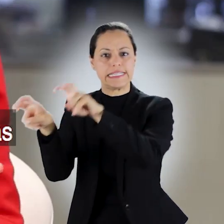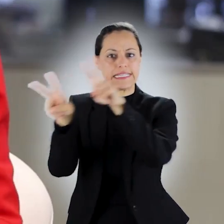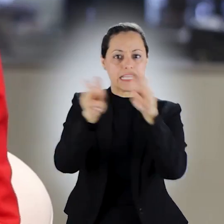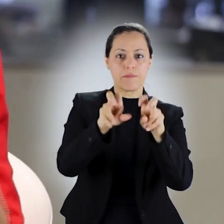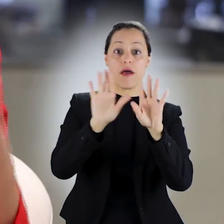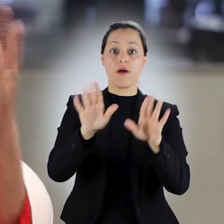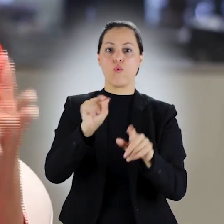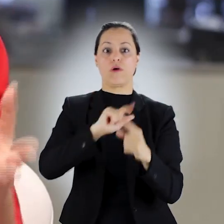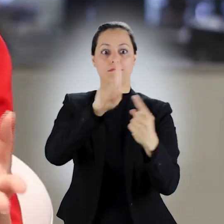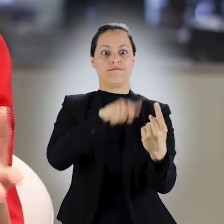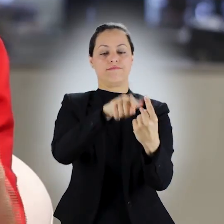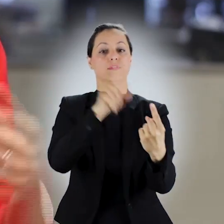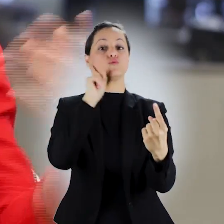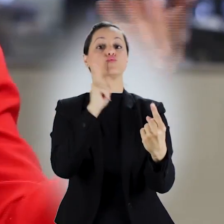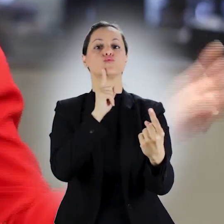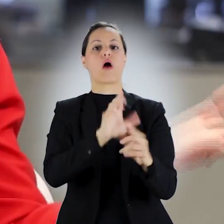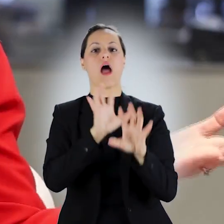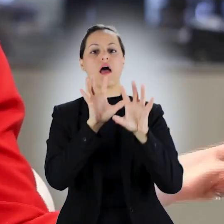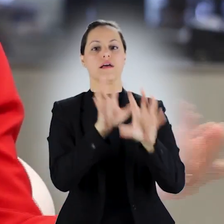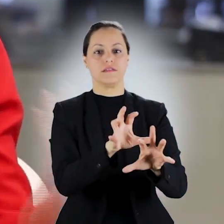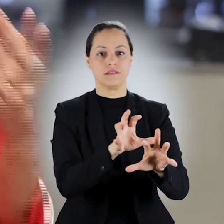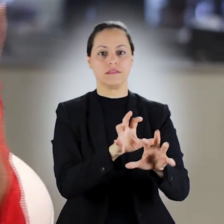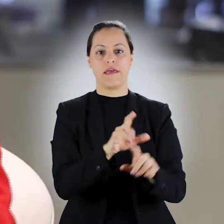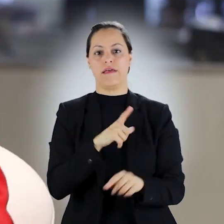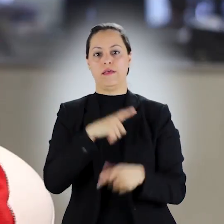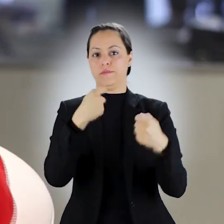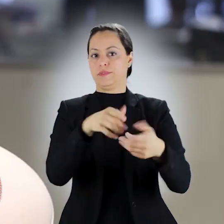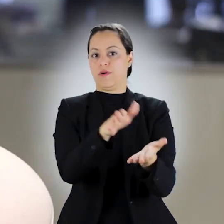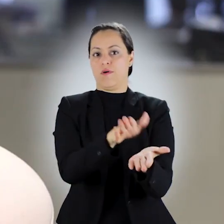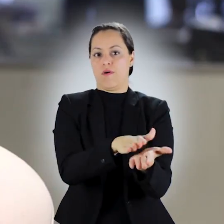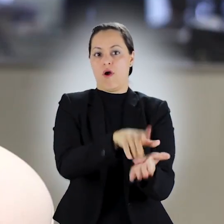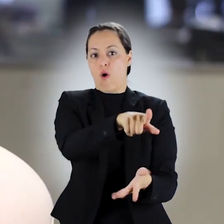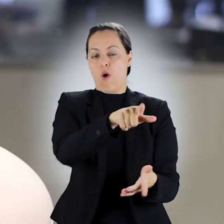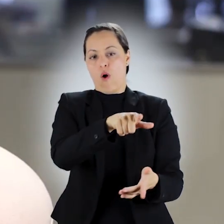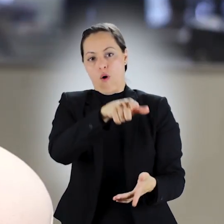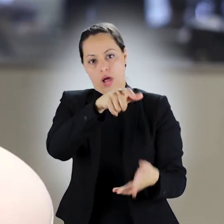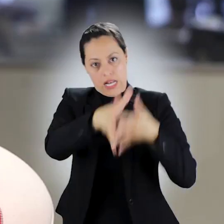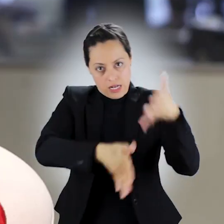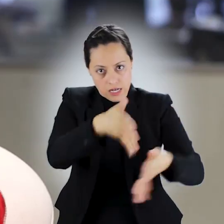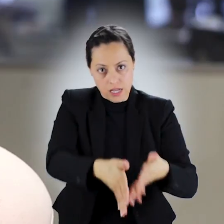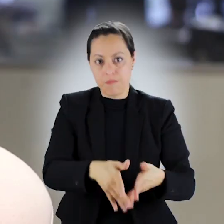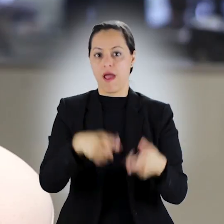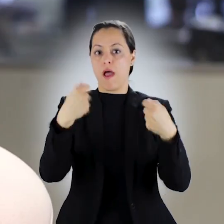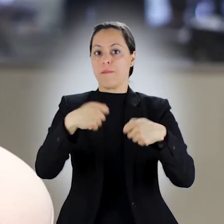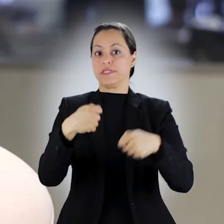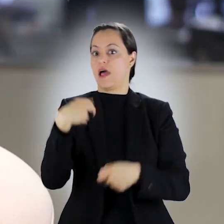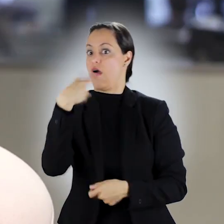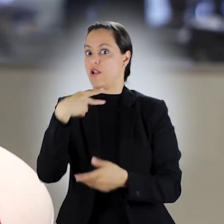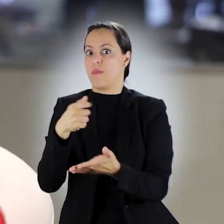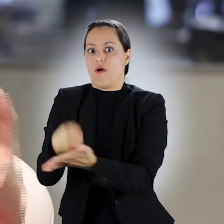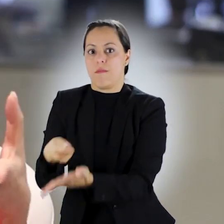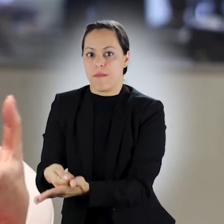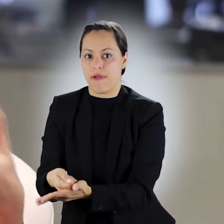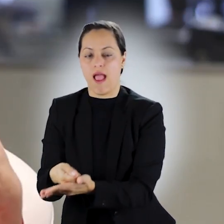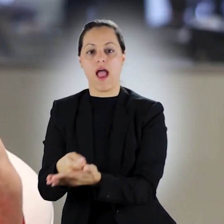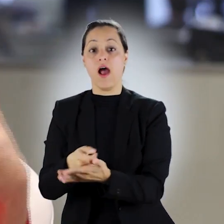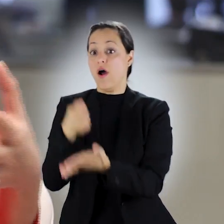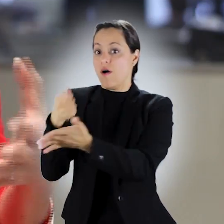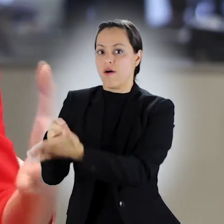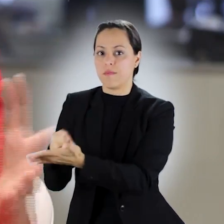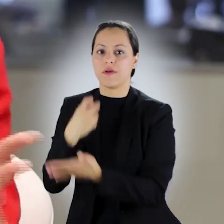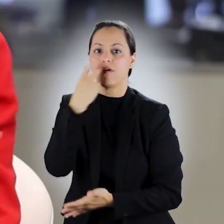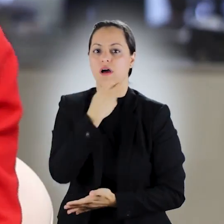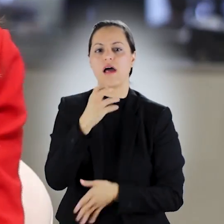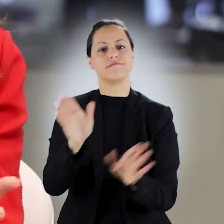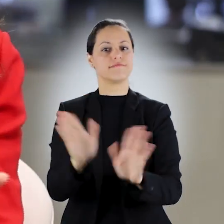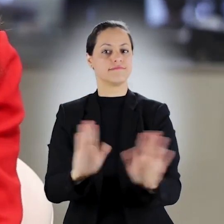estereotipar. Então não é porque é surdo, porque tem que saber Libras, não é porque é surdo que tem que aprender a leitura labial e é forçado a ser oralizado e tudo mais. E